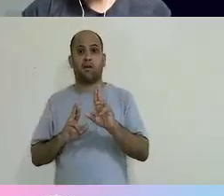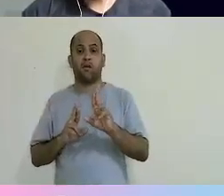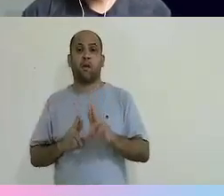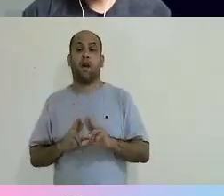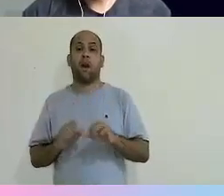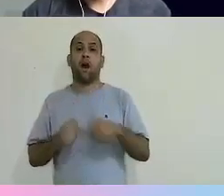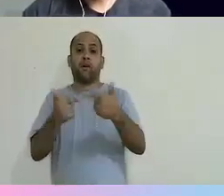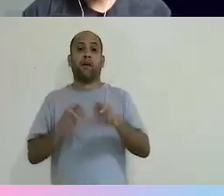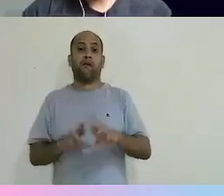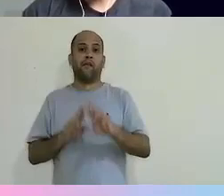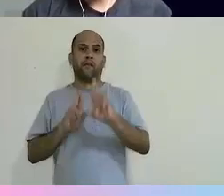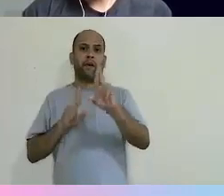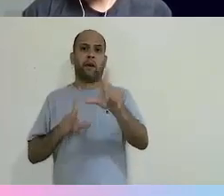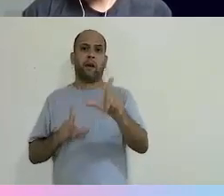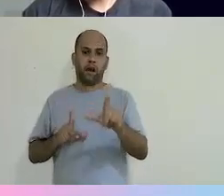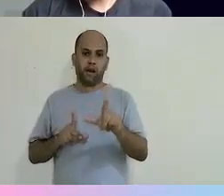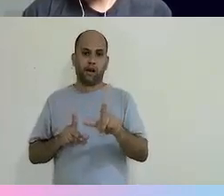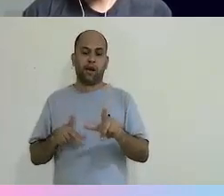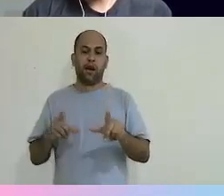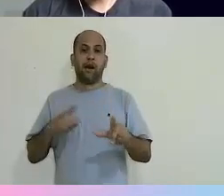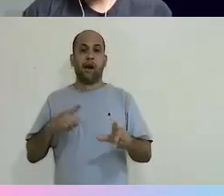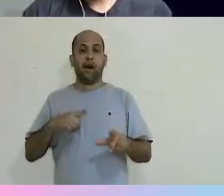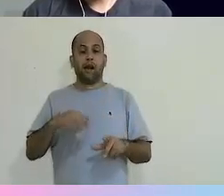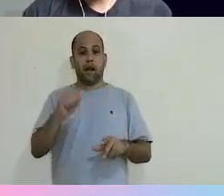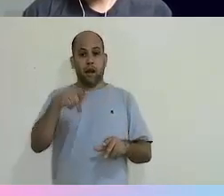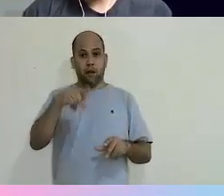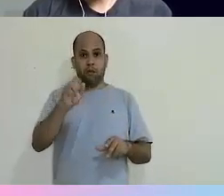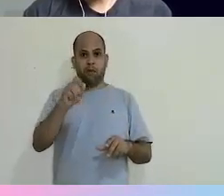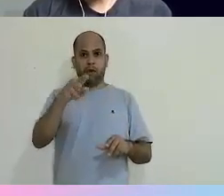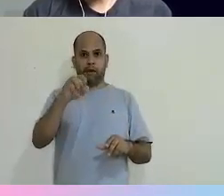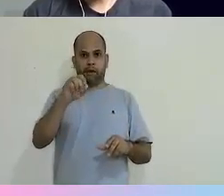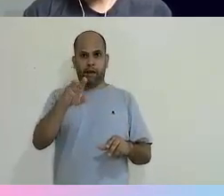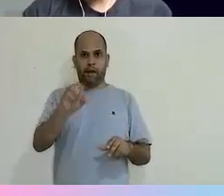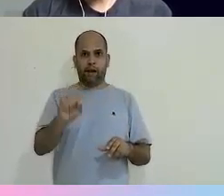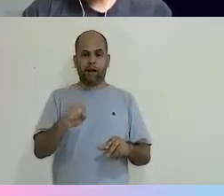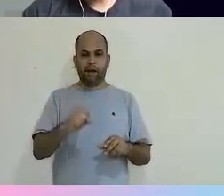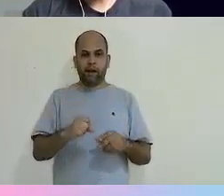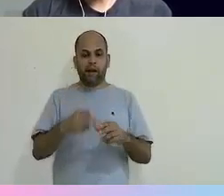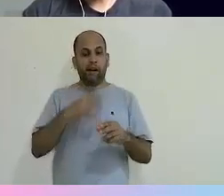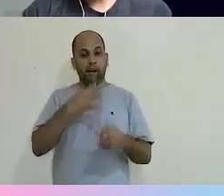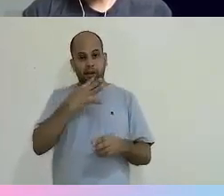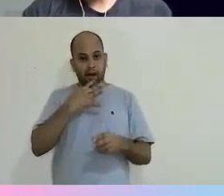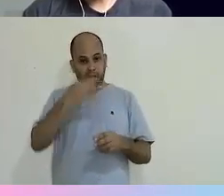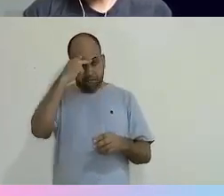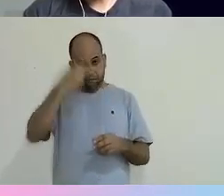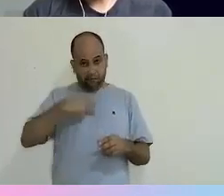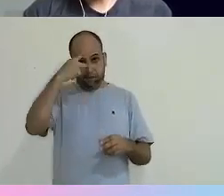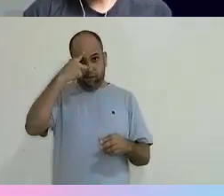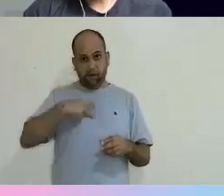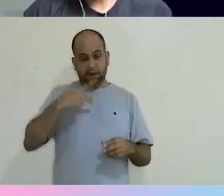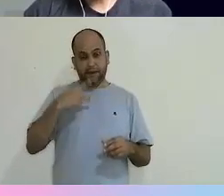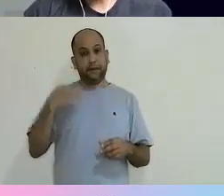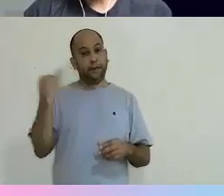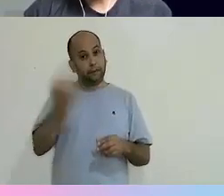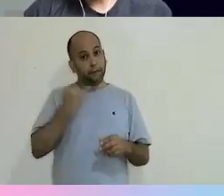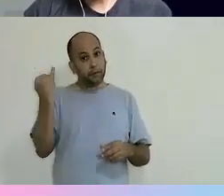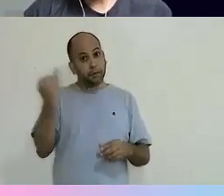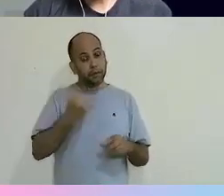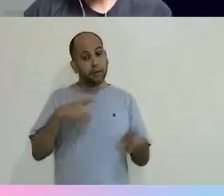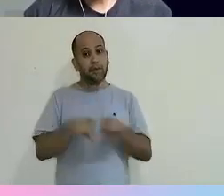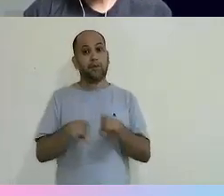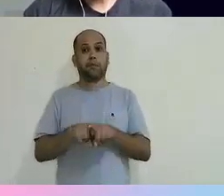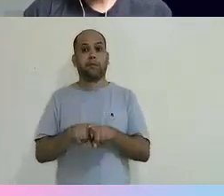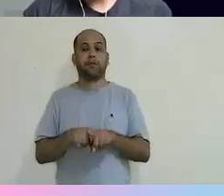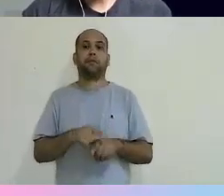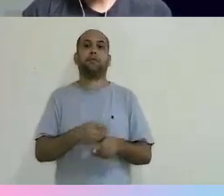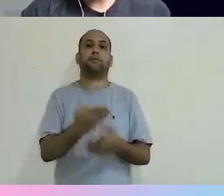diferenciais e quanto elas se empoderam disso, né? Então, o autoconhecimento, ele é super importante também para